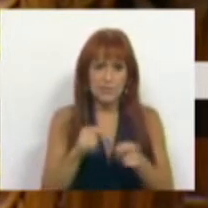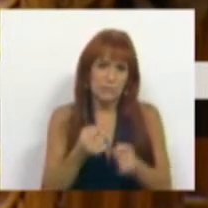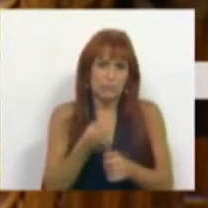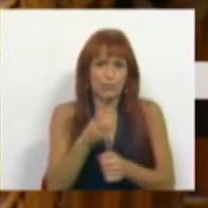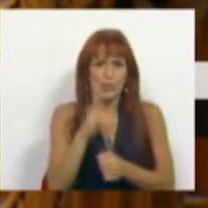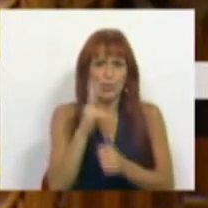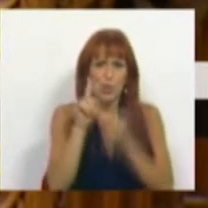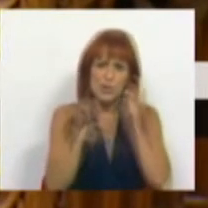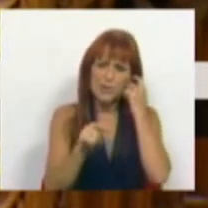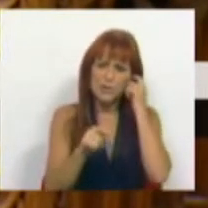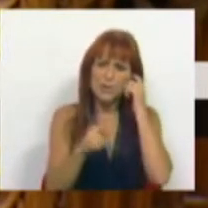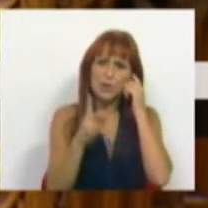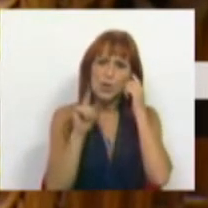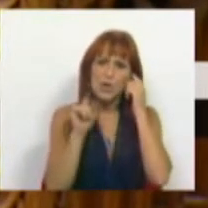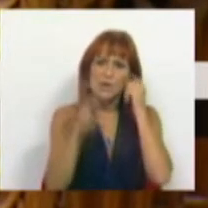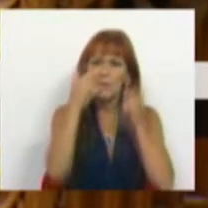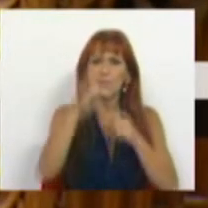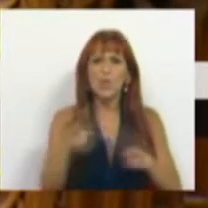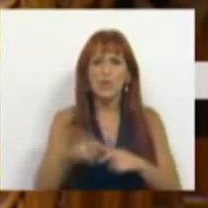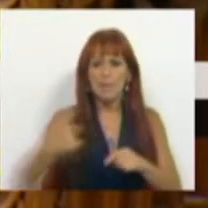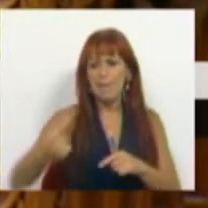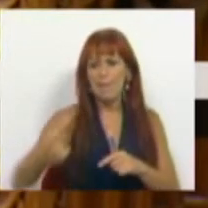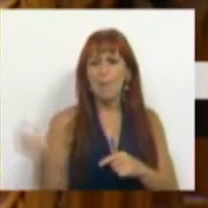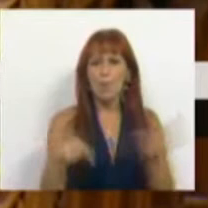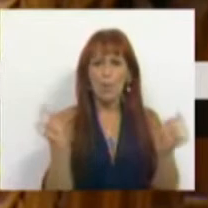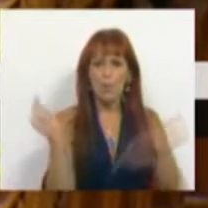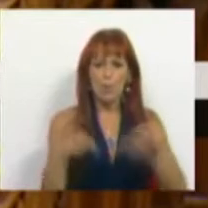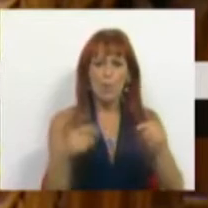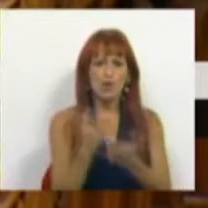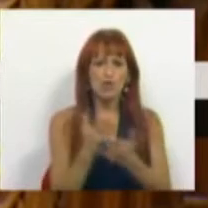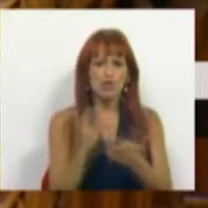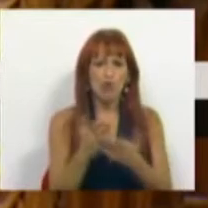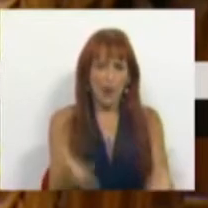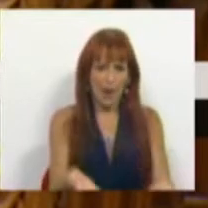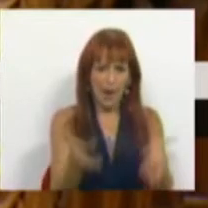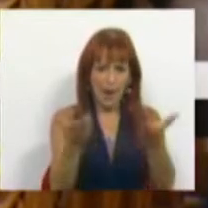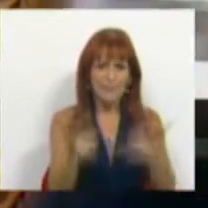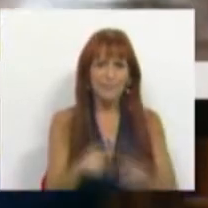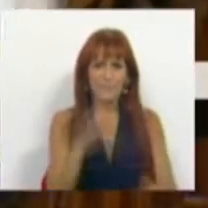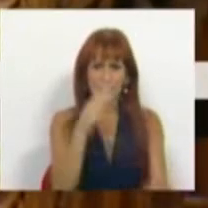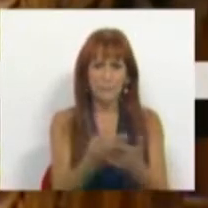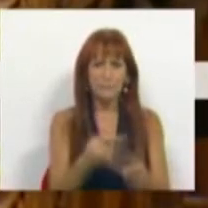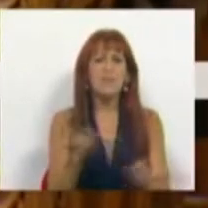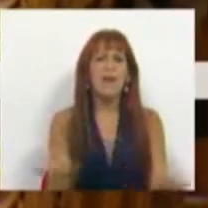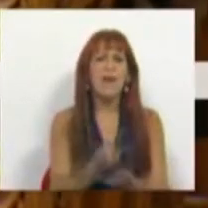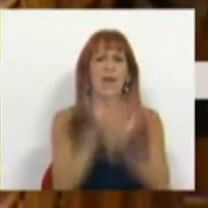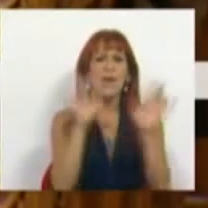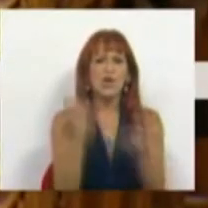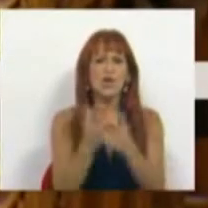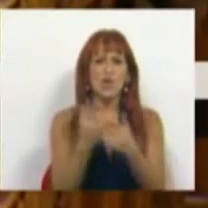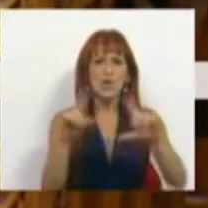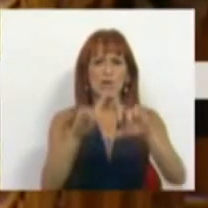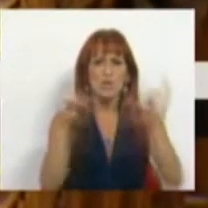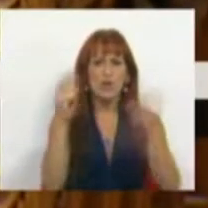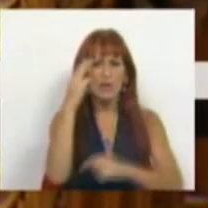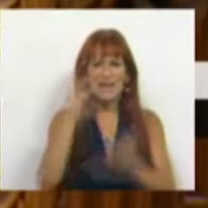de 2 mil pessoas que diariamente frequentam este estabelecimento de ensino. Perante isto, fica claro que a Escola Secundária de